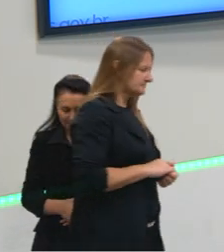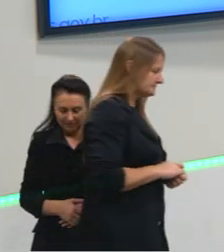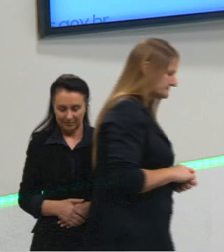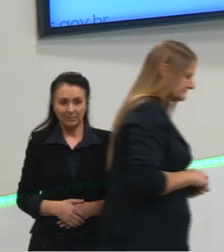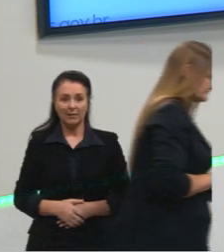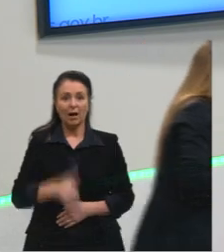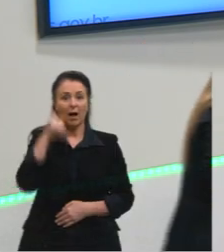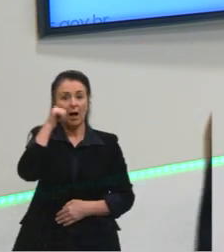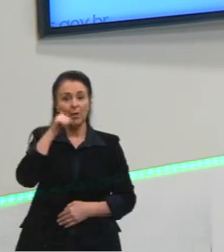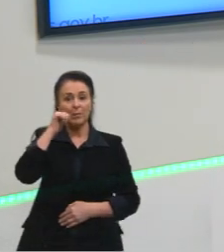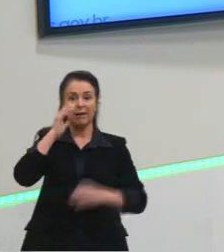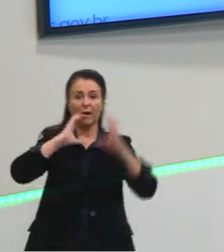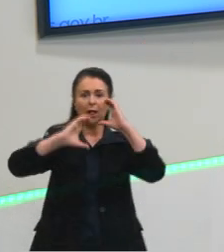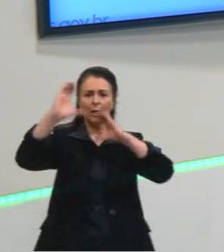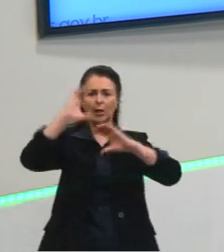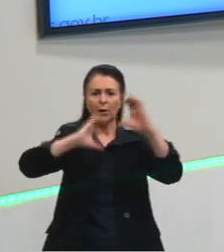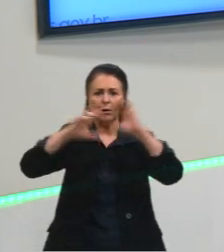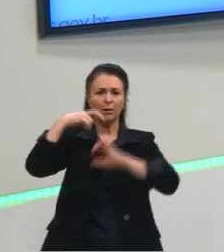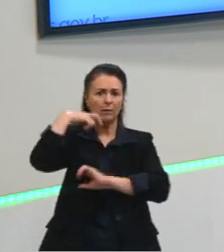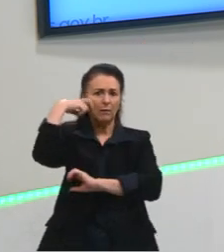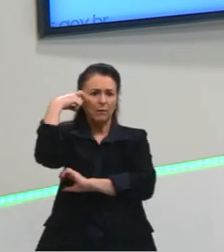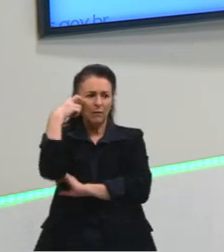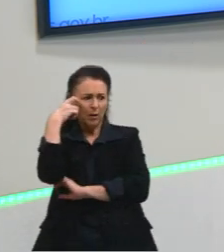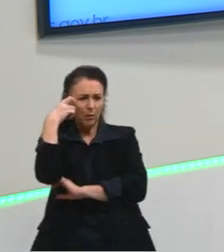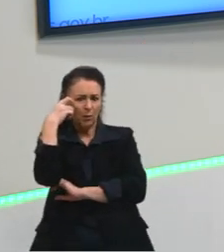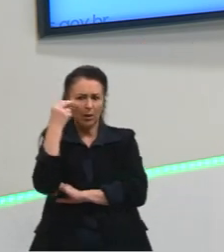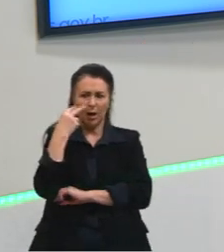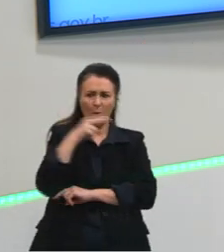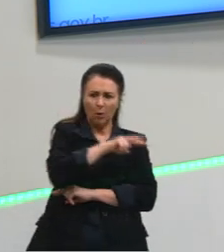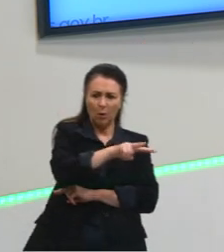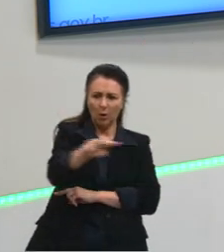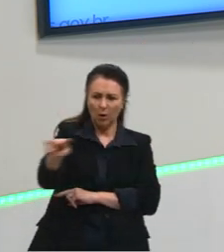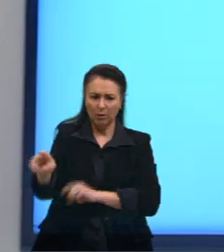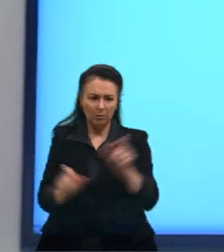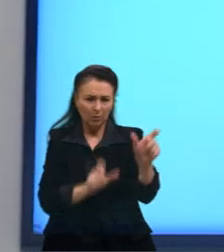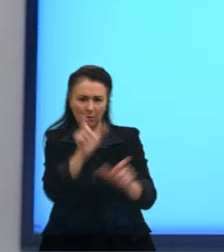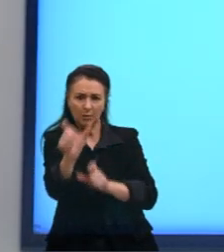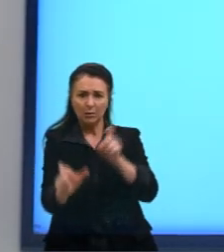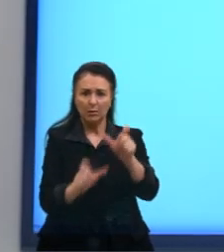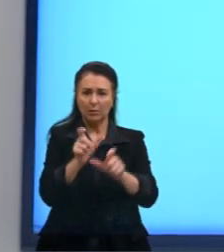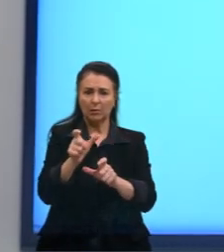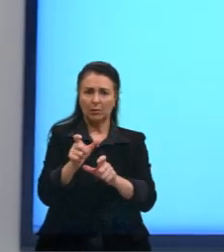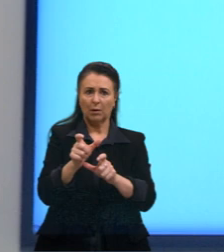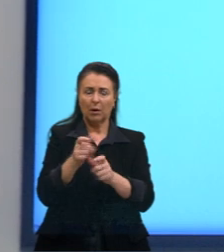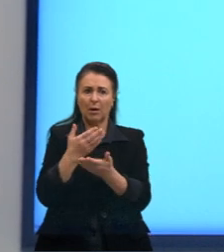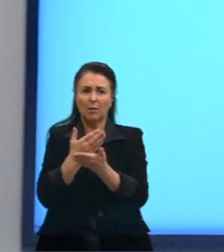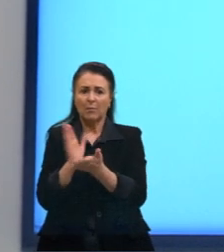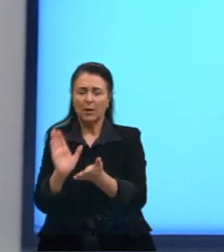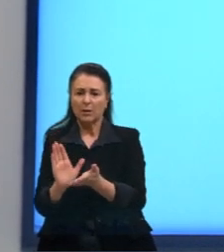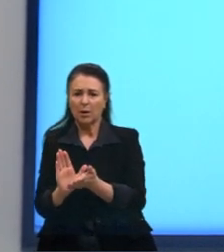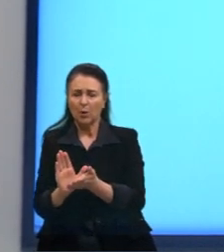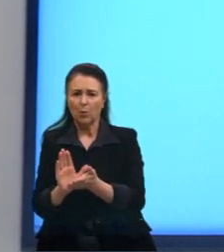plateia perdeu o agudo né então aqui o que quer dizer essa propaganda né